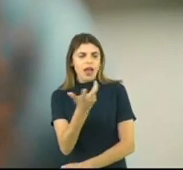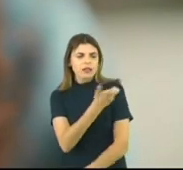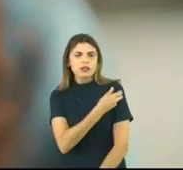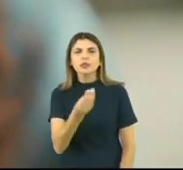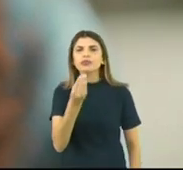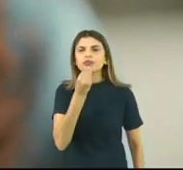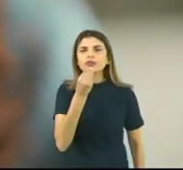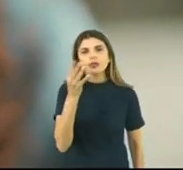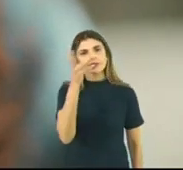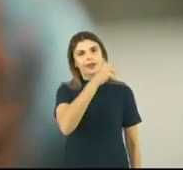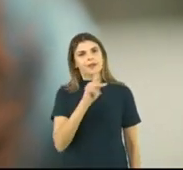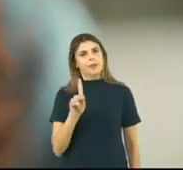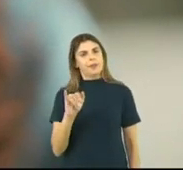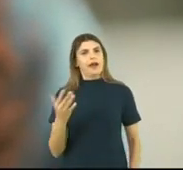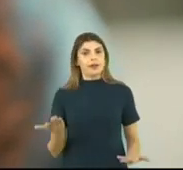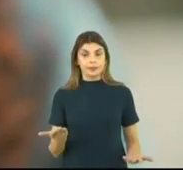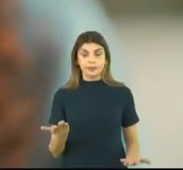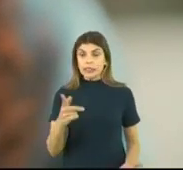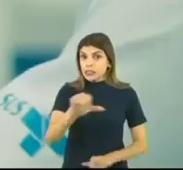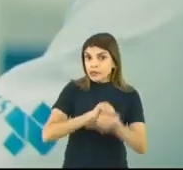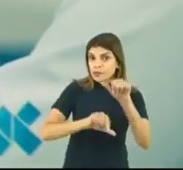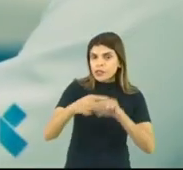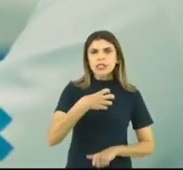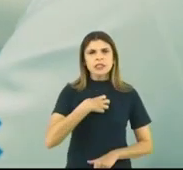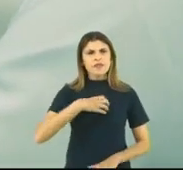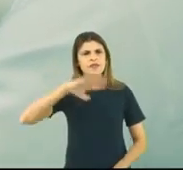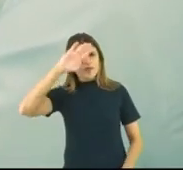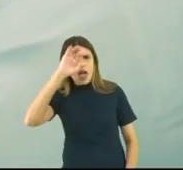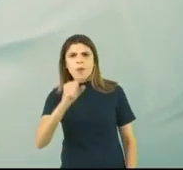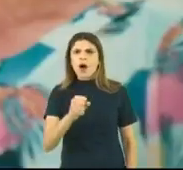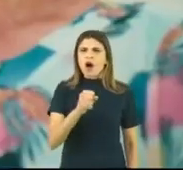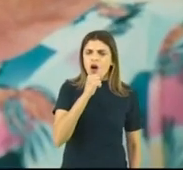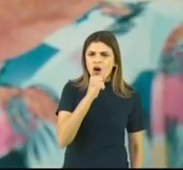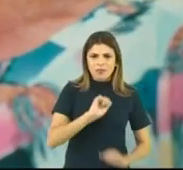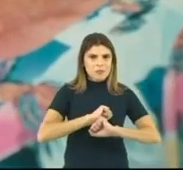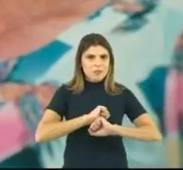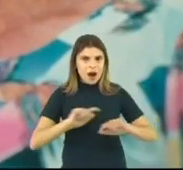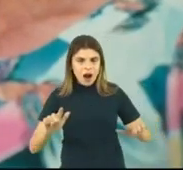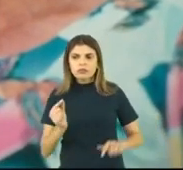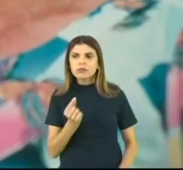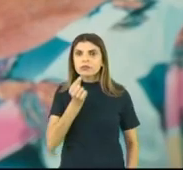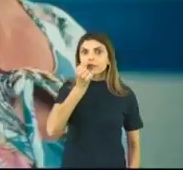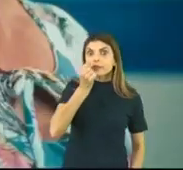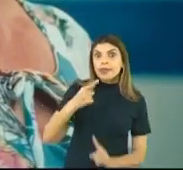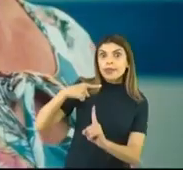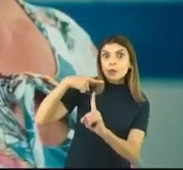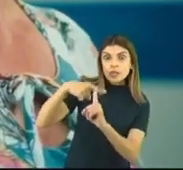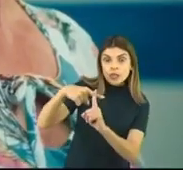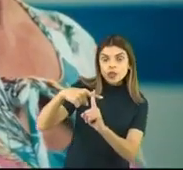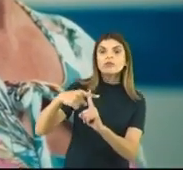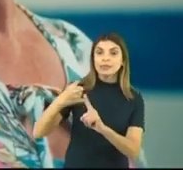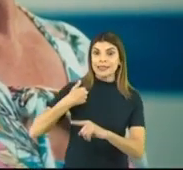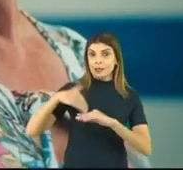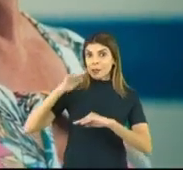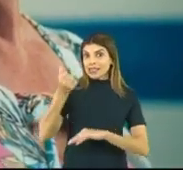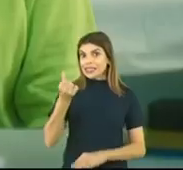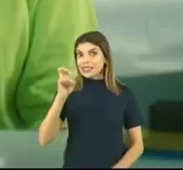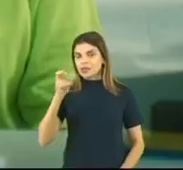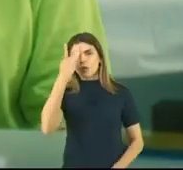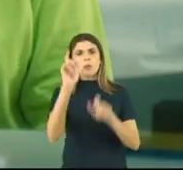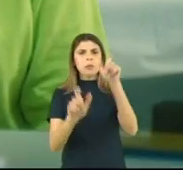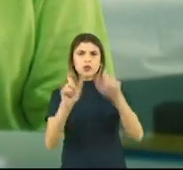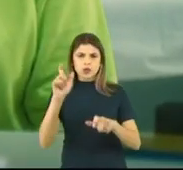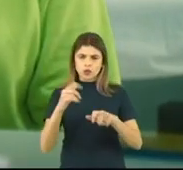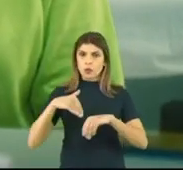vacina poderia ter salvo Meu pai aos primeiros sintomas Faço o teste em caso de teste positivo pessoas com mais de 65 anos